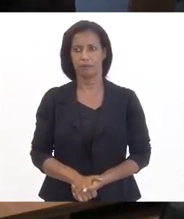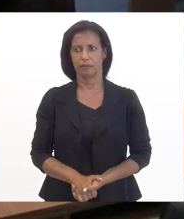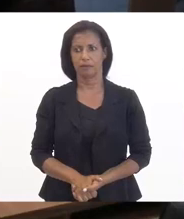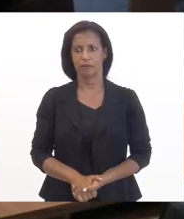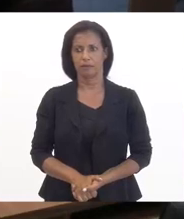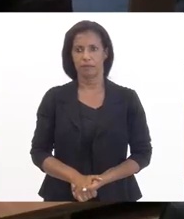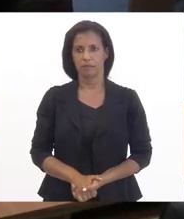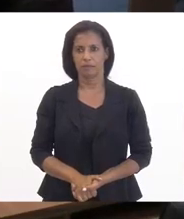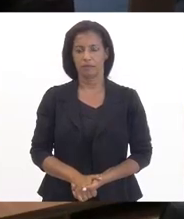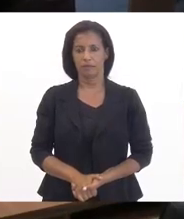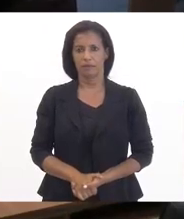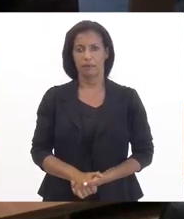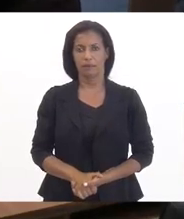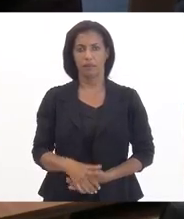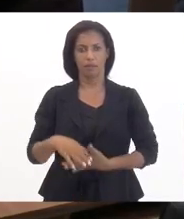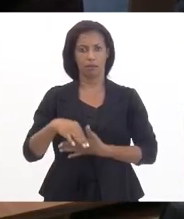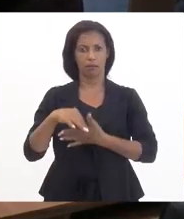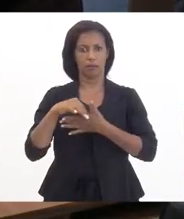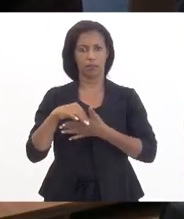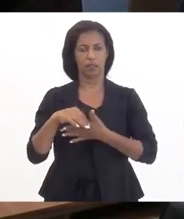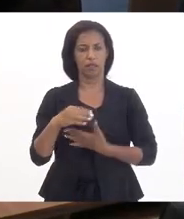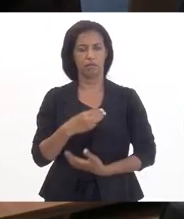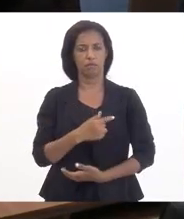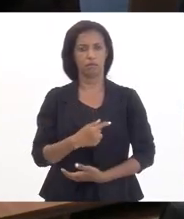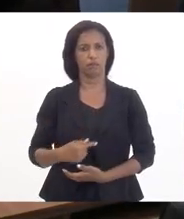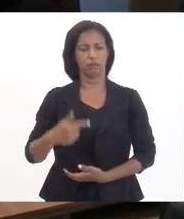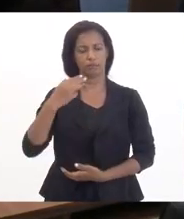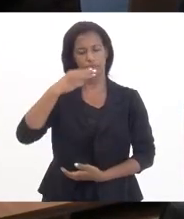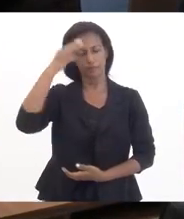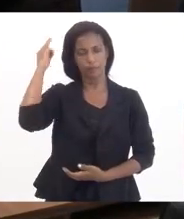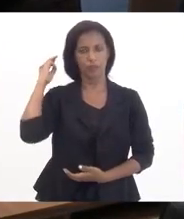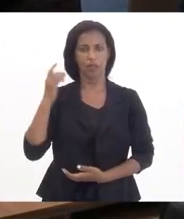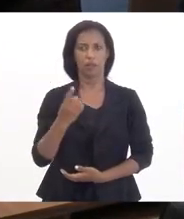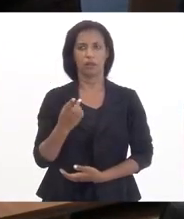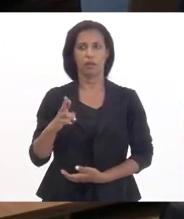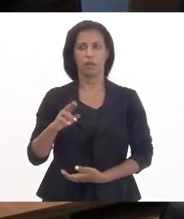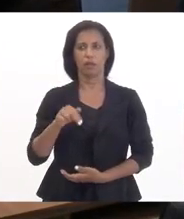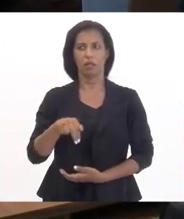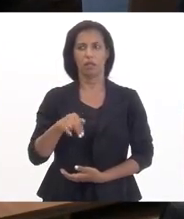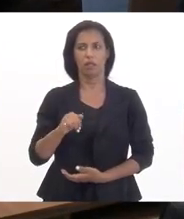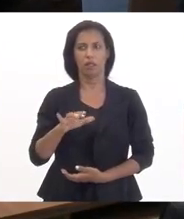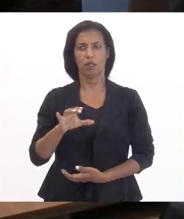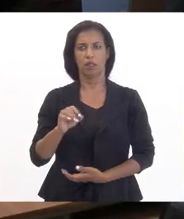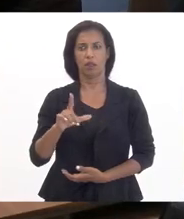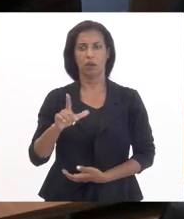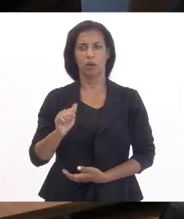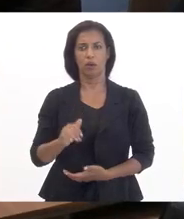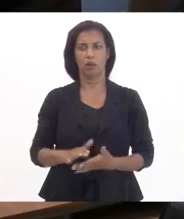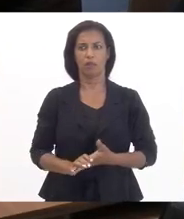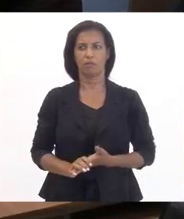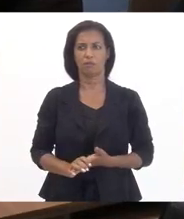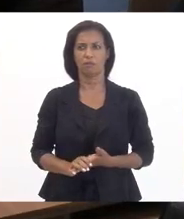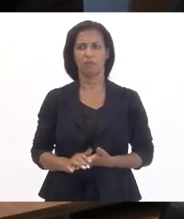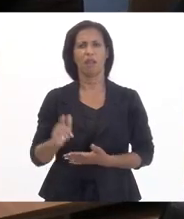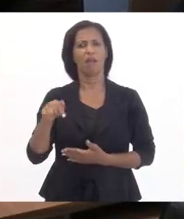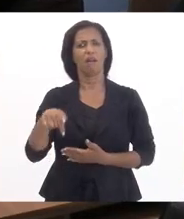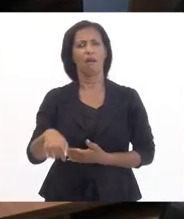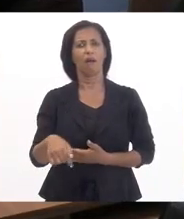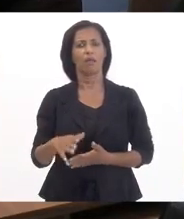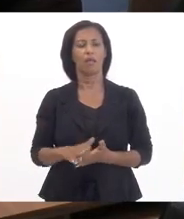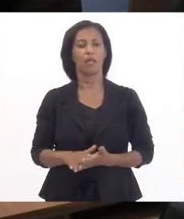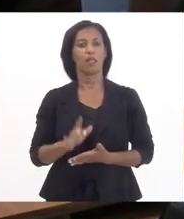Márcio Pacheco. Doutor Nicola, por favor. Não é? Aqui é só a entrega de uma